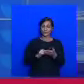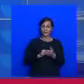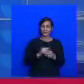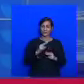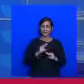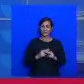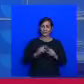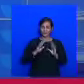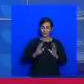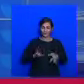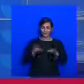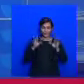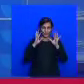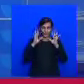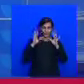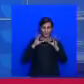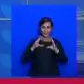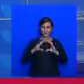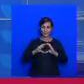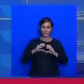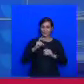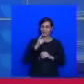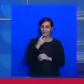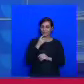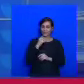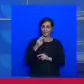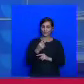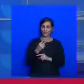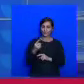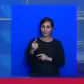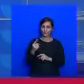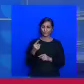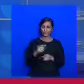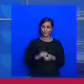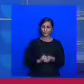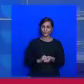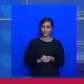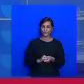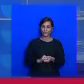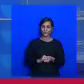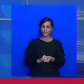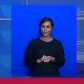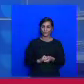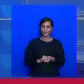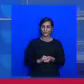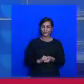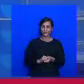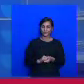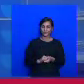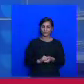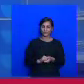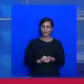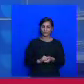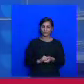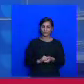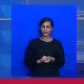loterias Caixa já pensou bola vermelha número 21 vermelha 21